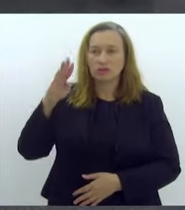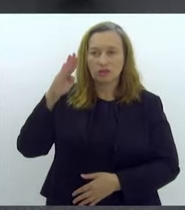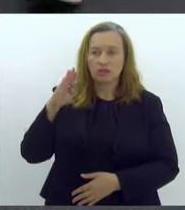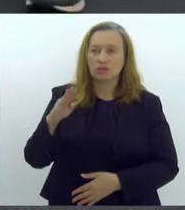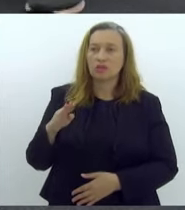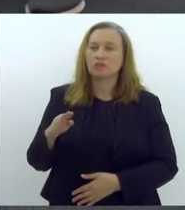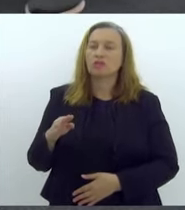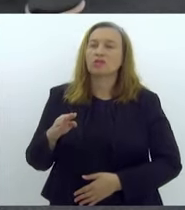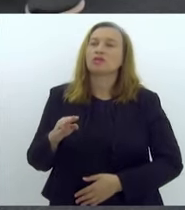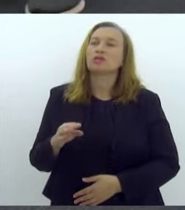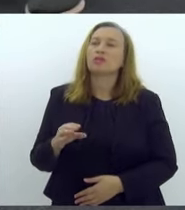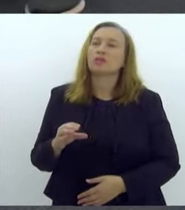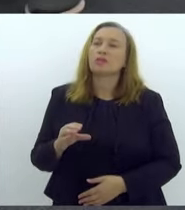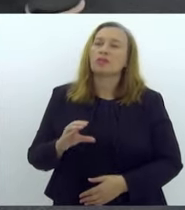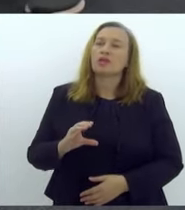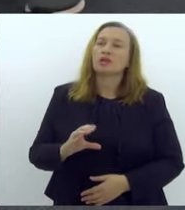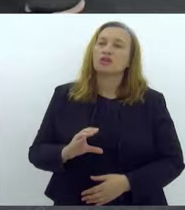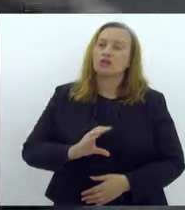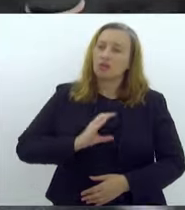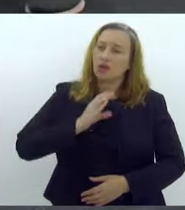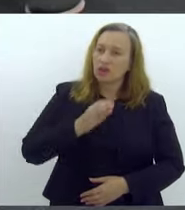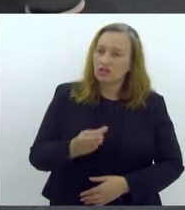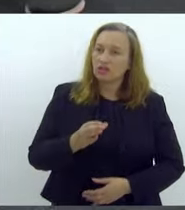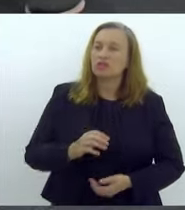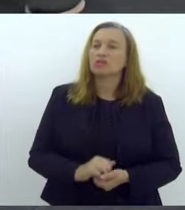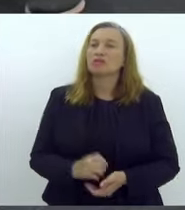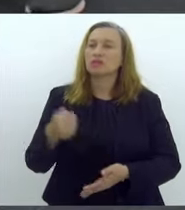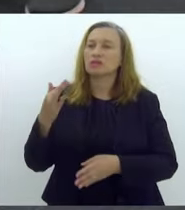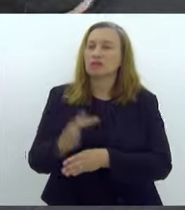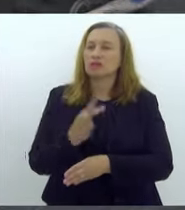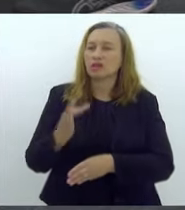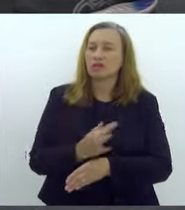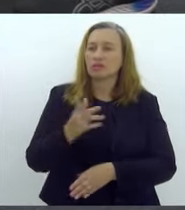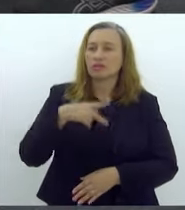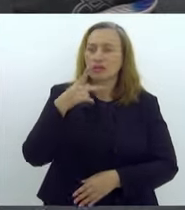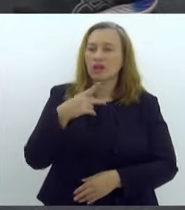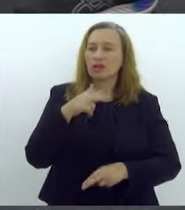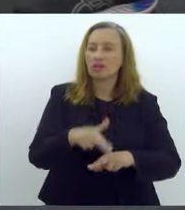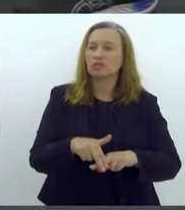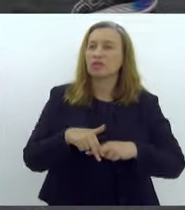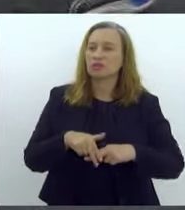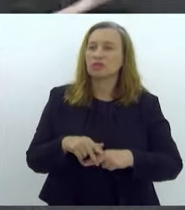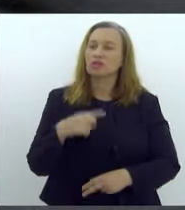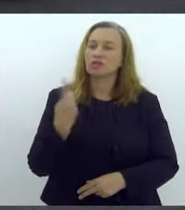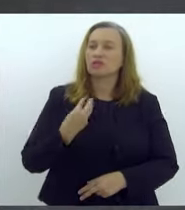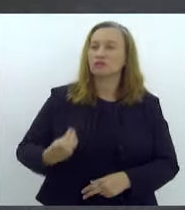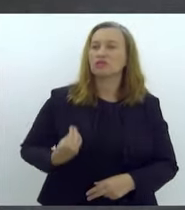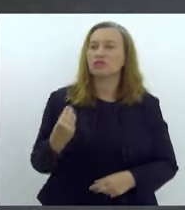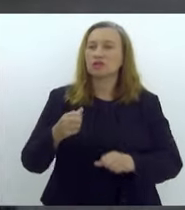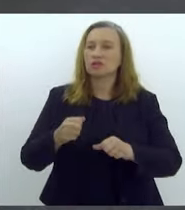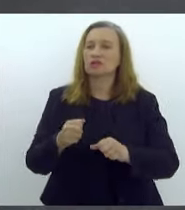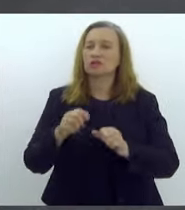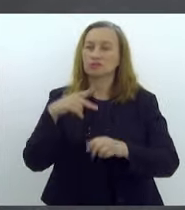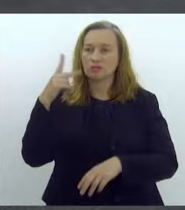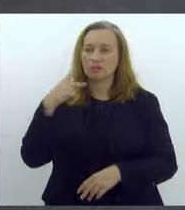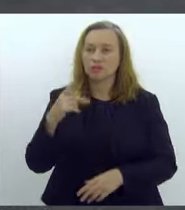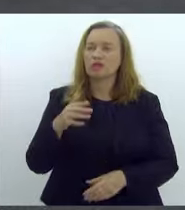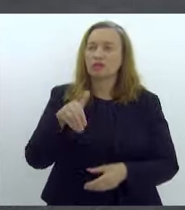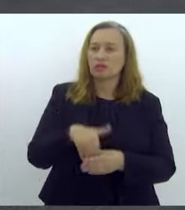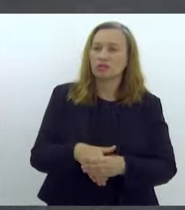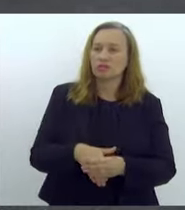no fronte dessa resistência, dizer que é por conta disso que nós estamos aqui no parlamento e que